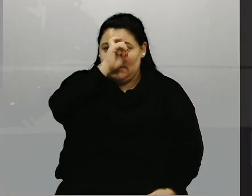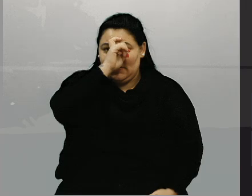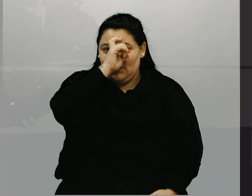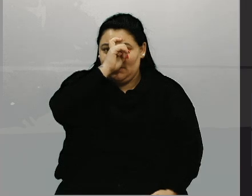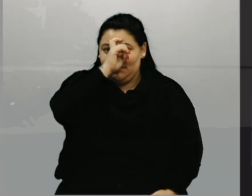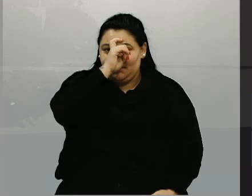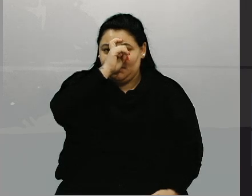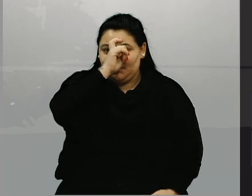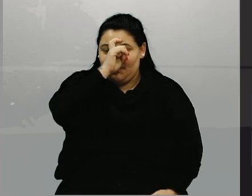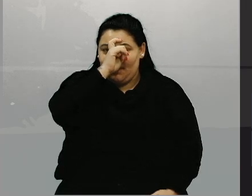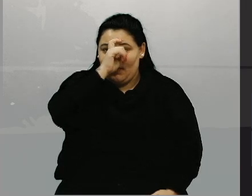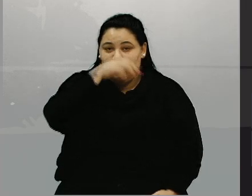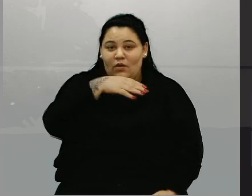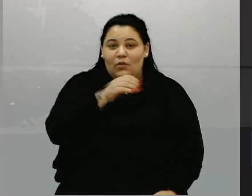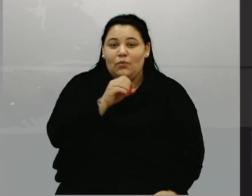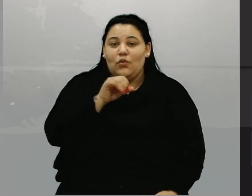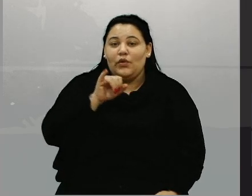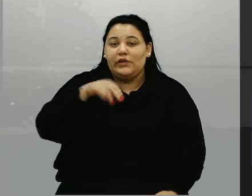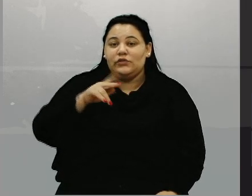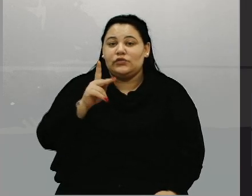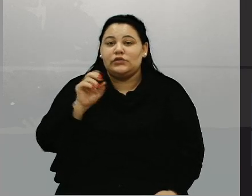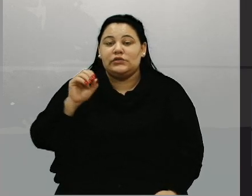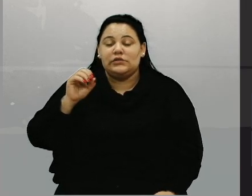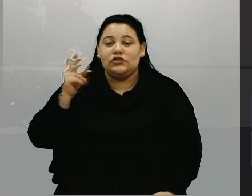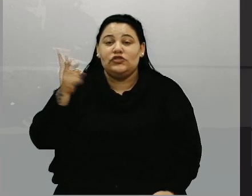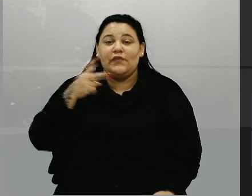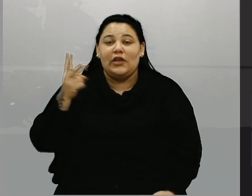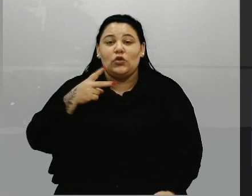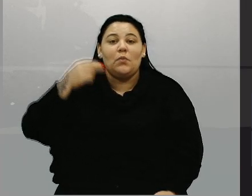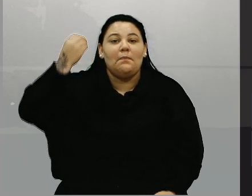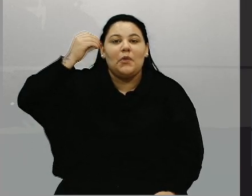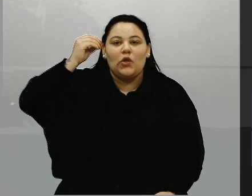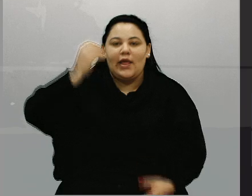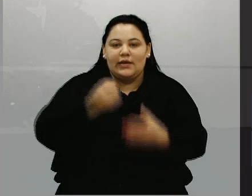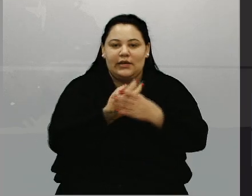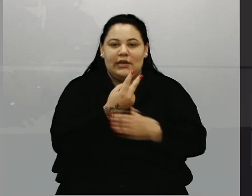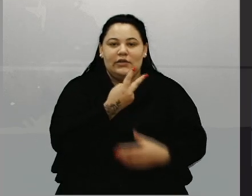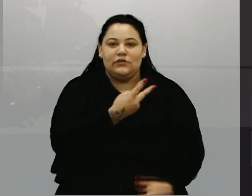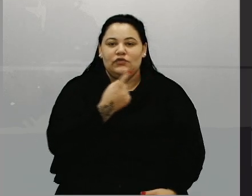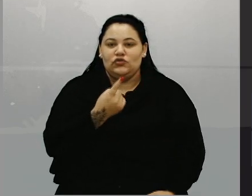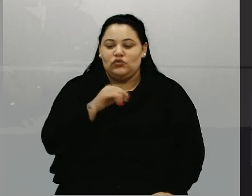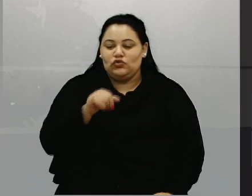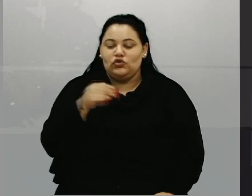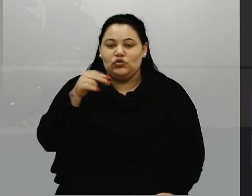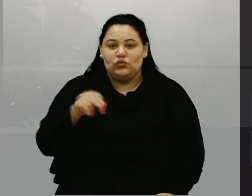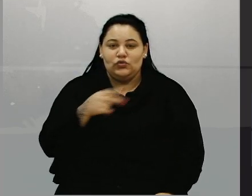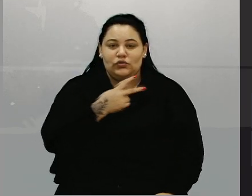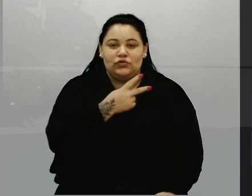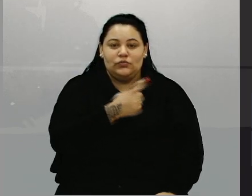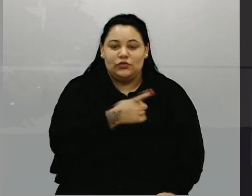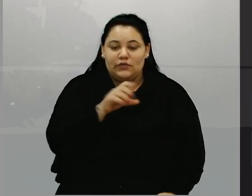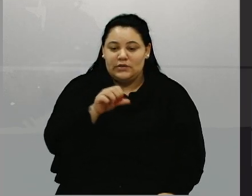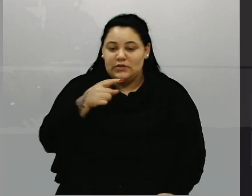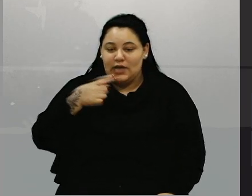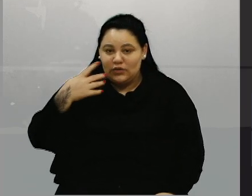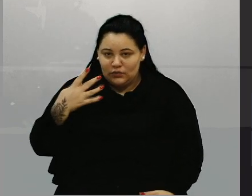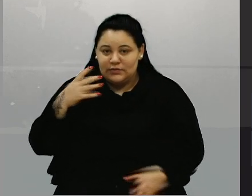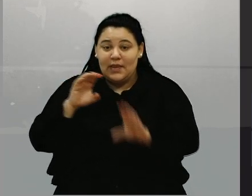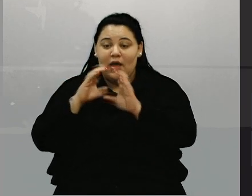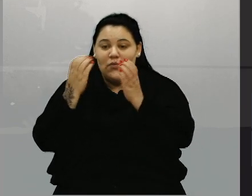Vento de Porto Alegre, né, também foi fundado em 21 de junho de 1914 pela comunidade